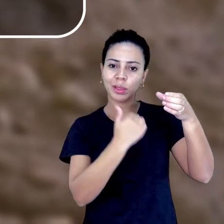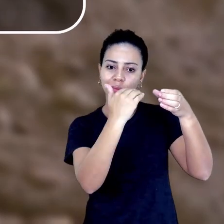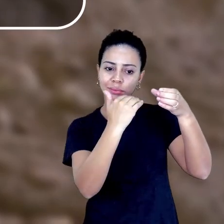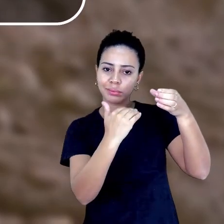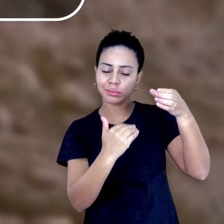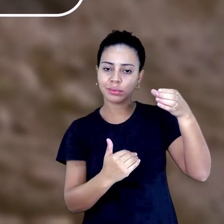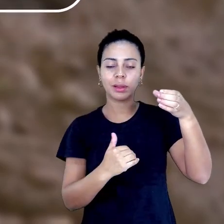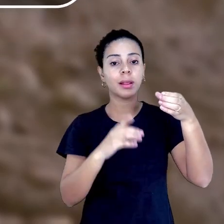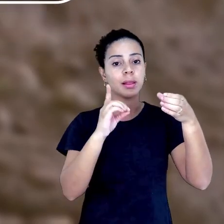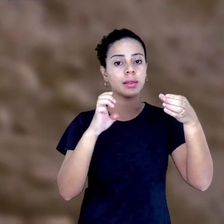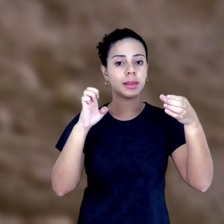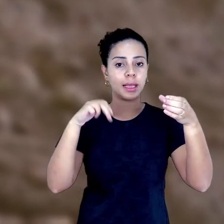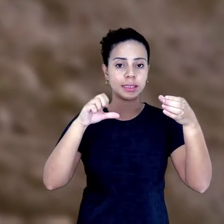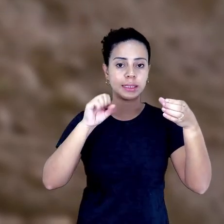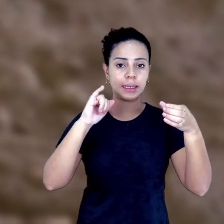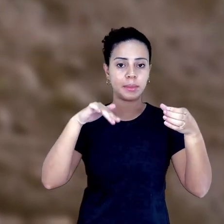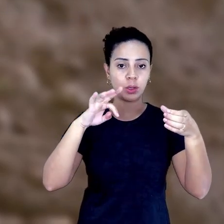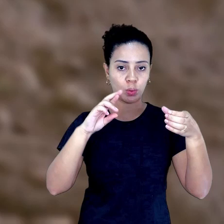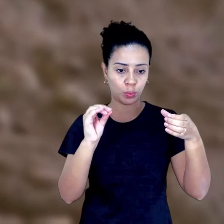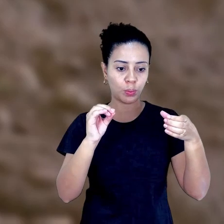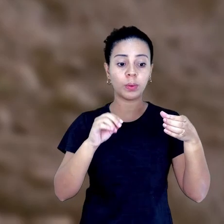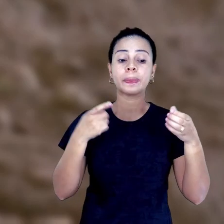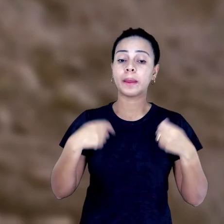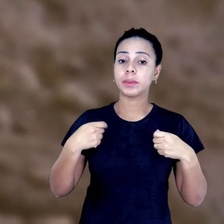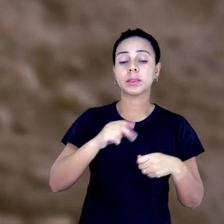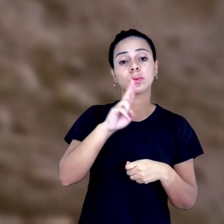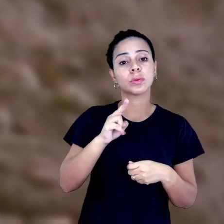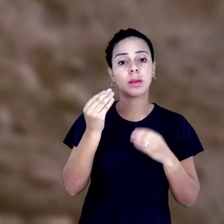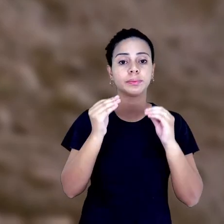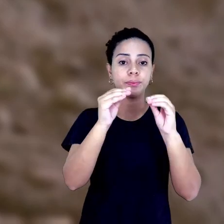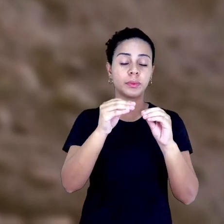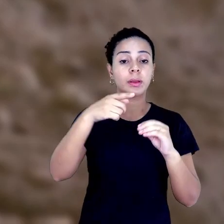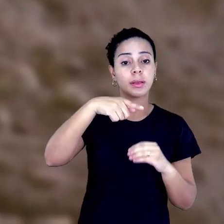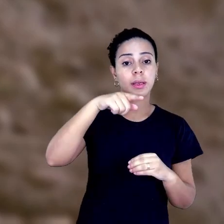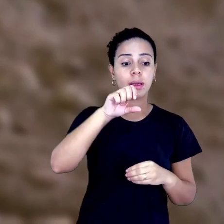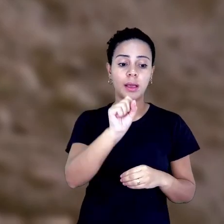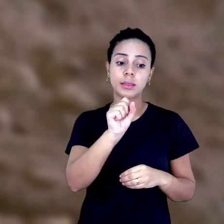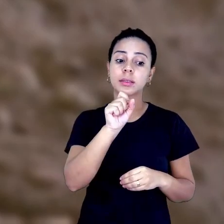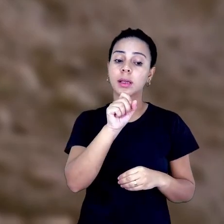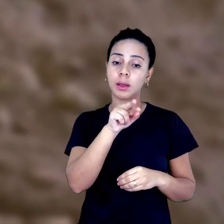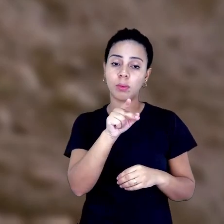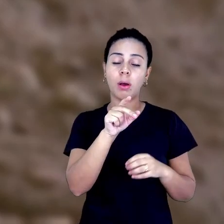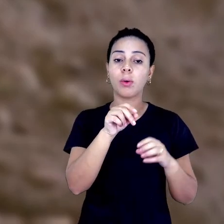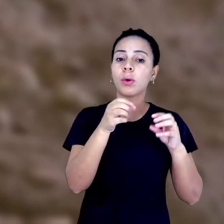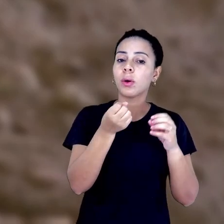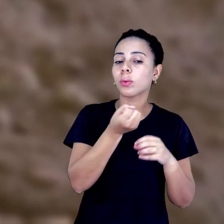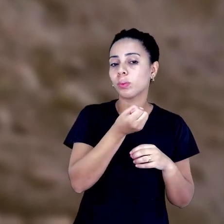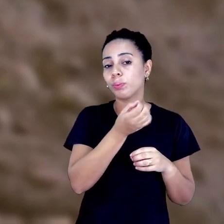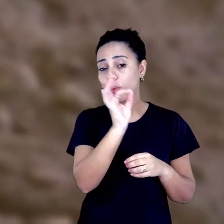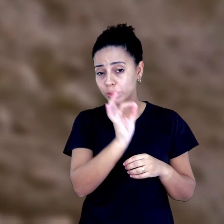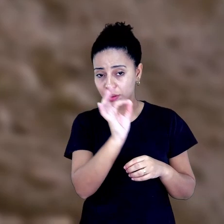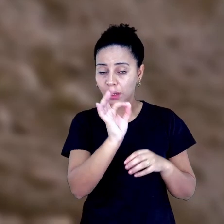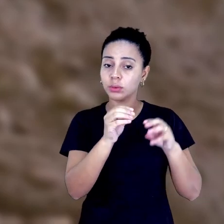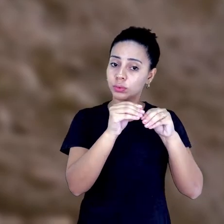da amostra, utilizando a seguinte equação, onde QS é a porcentagem de solo em